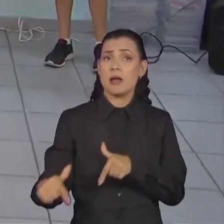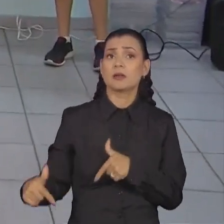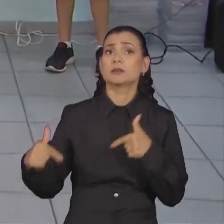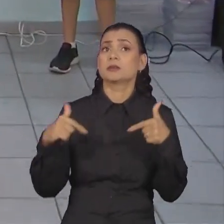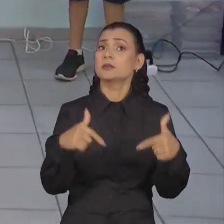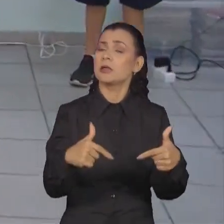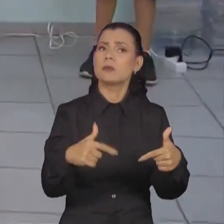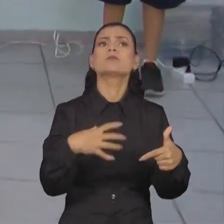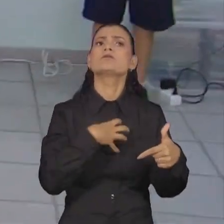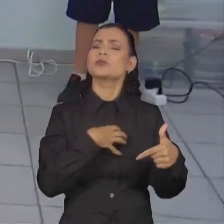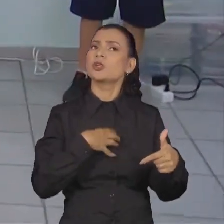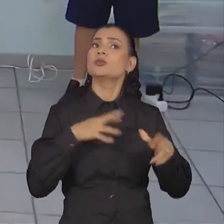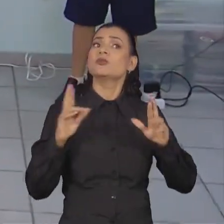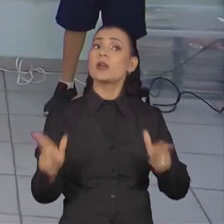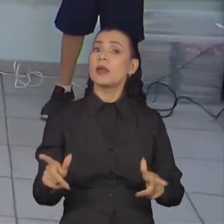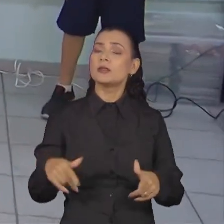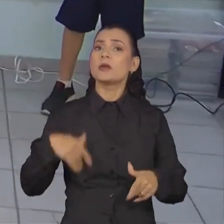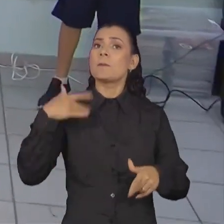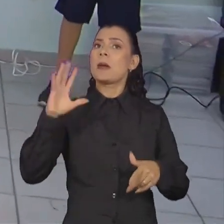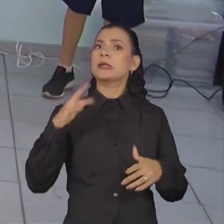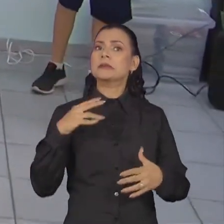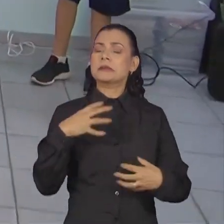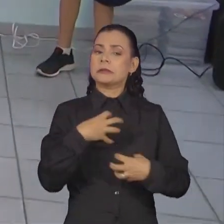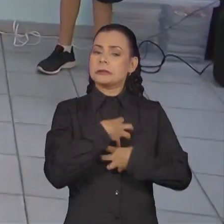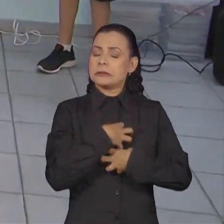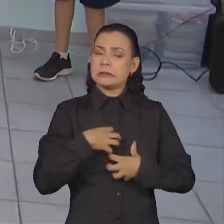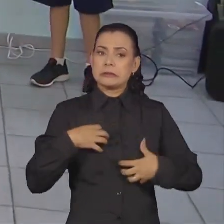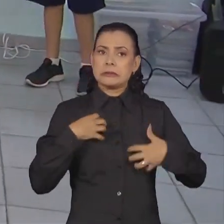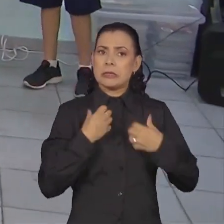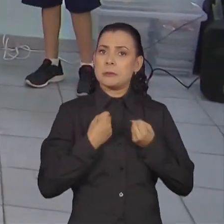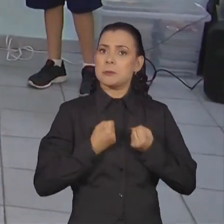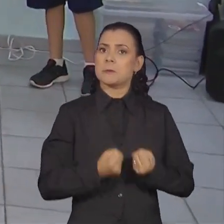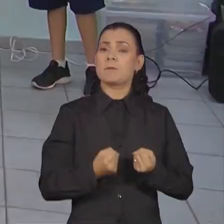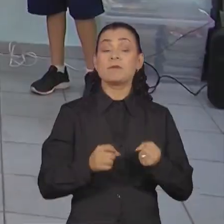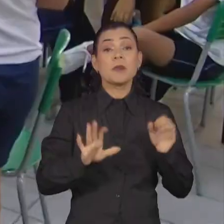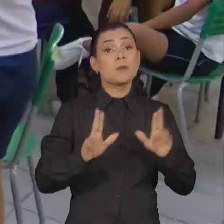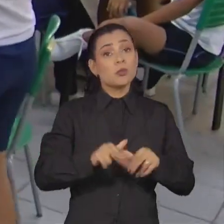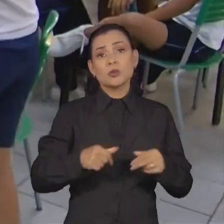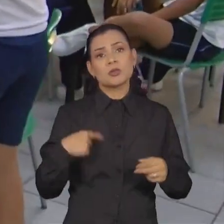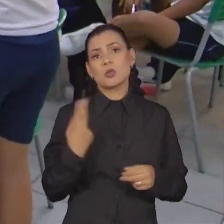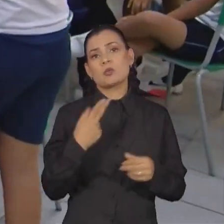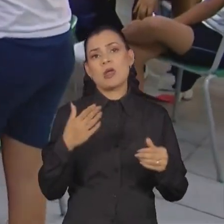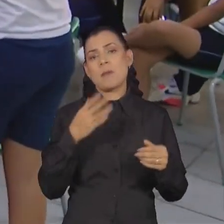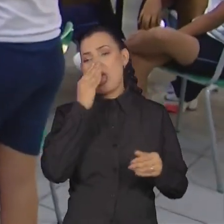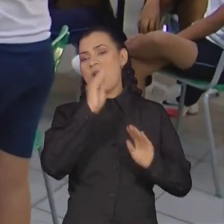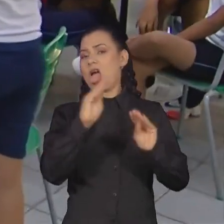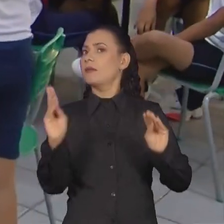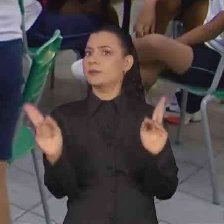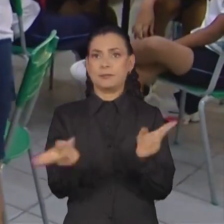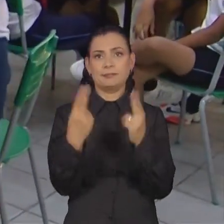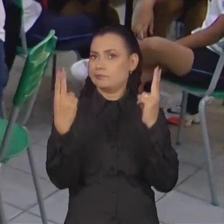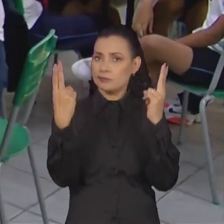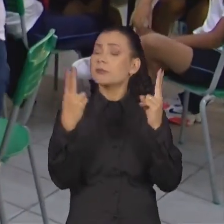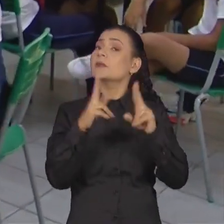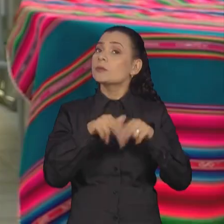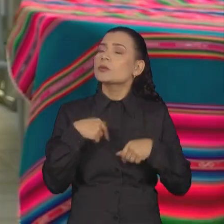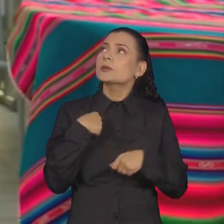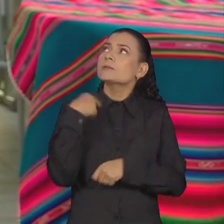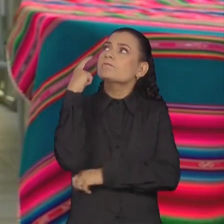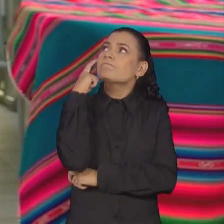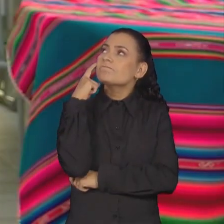está diferente, está de uma forma mais intensa. Então, não tinha como a gente fechar os olhos para isso. Eu percebi que eu